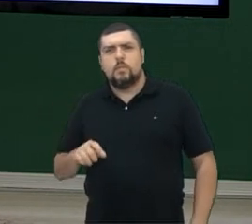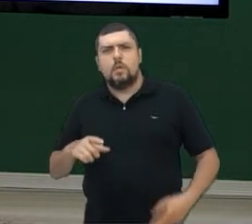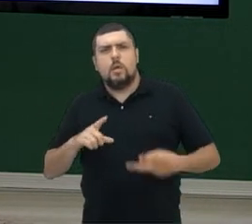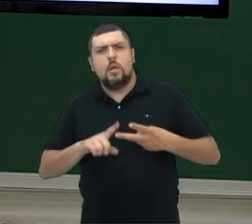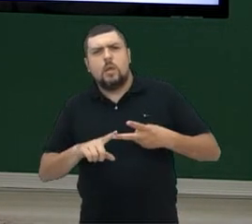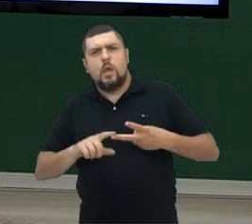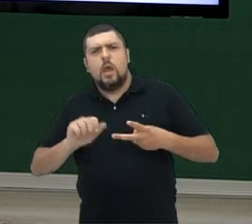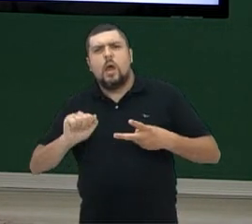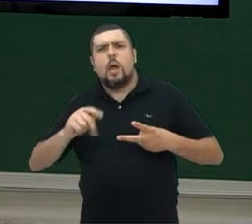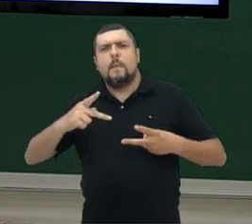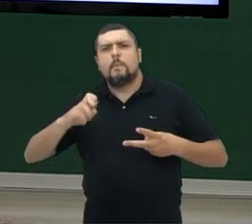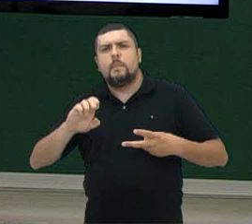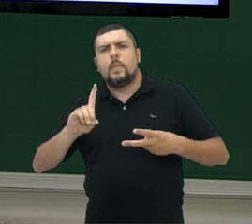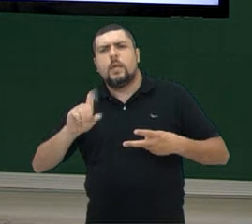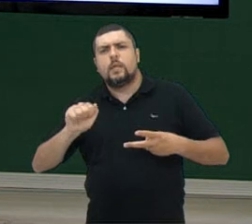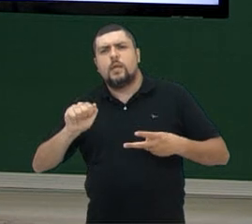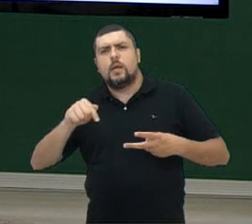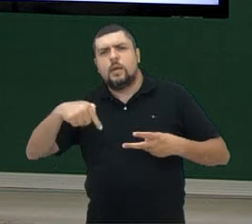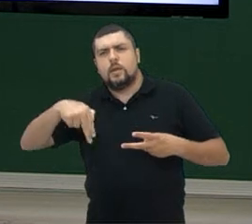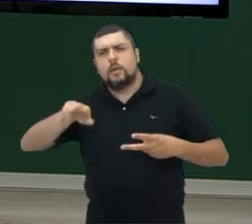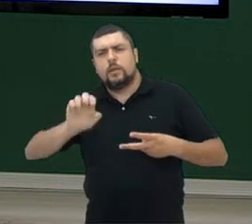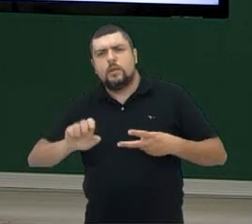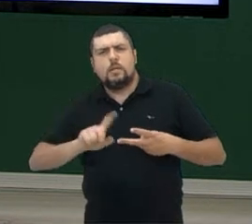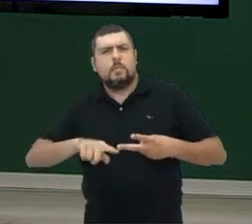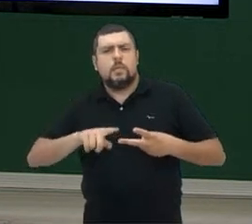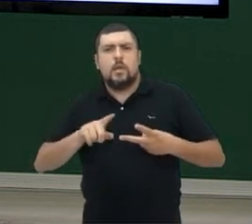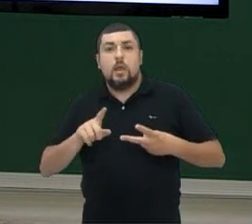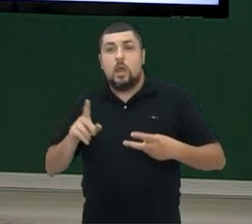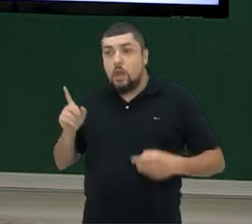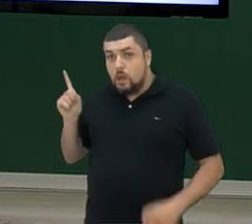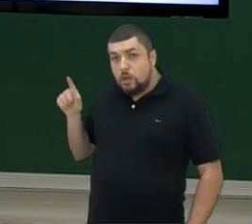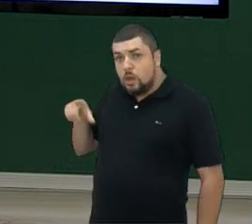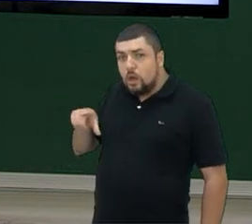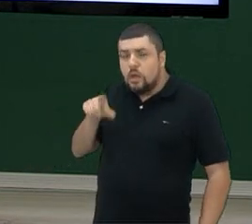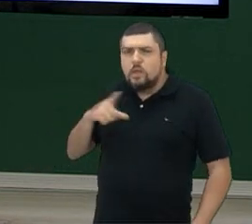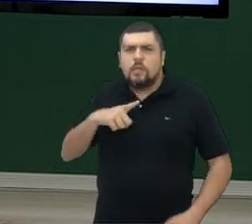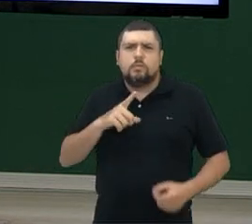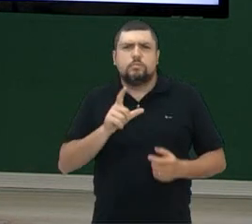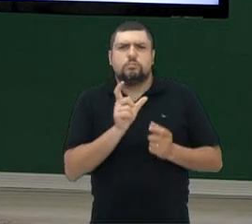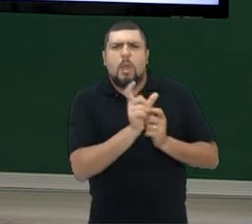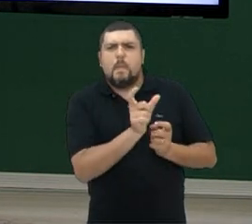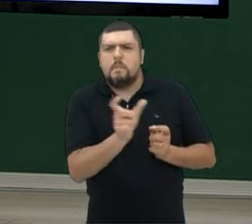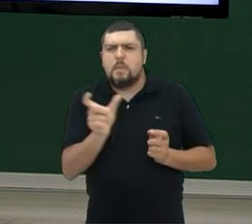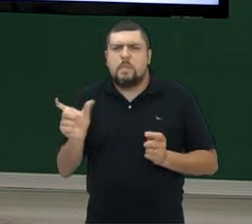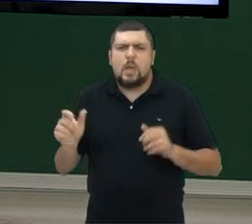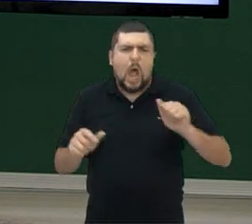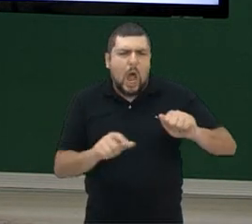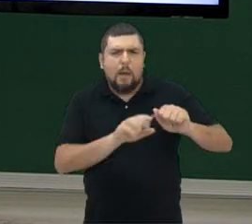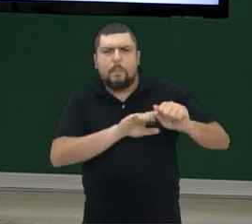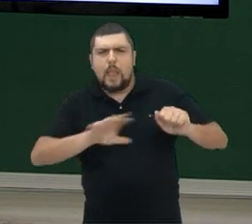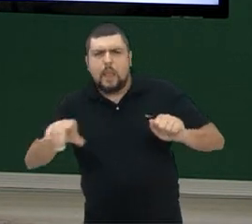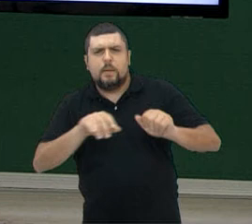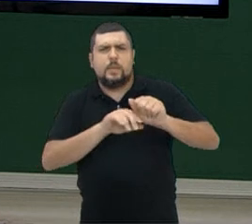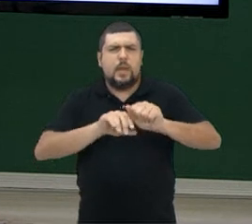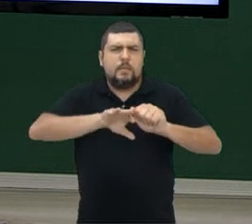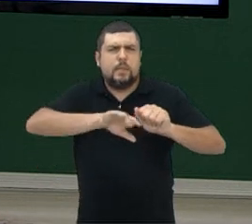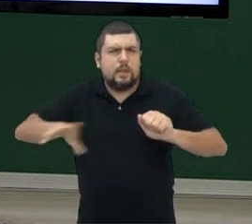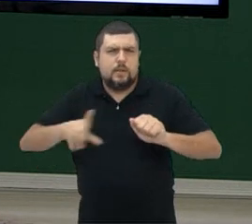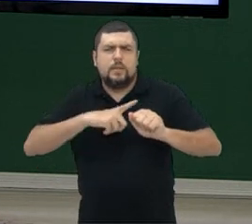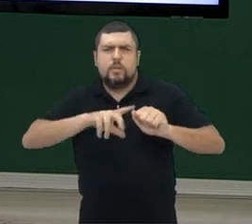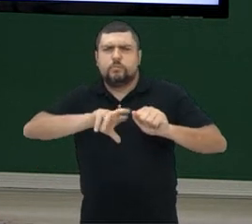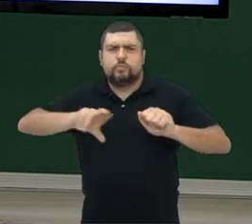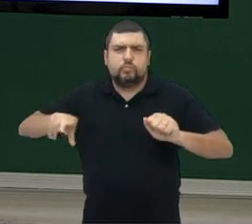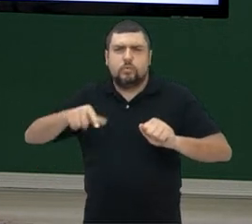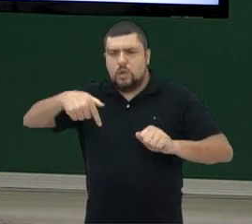monte de... Ai, tem um monte. Não se preocupem. Eu escolhi uma tradução. Apedemec, tá? Com